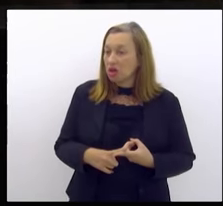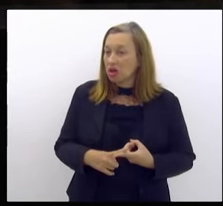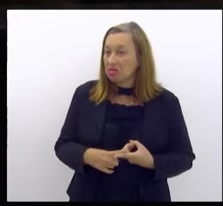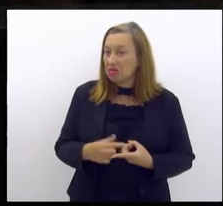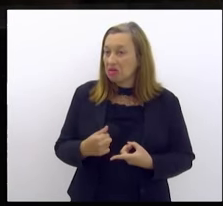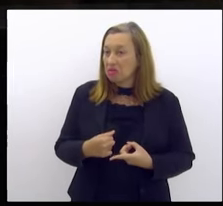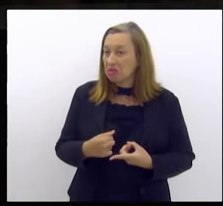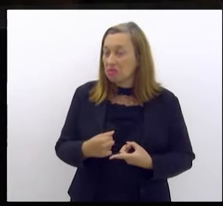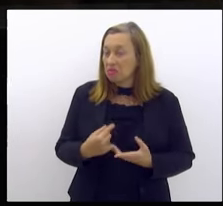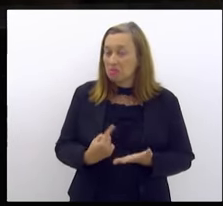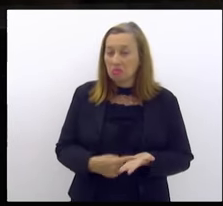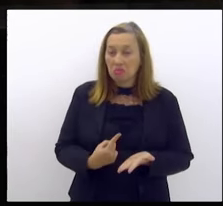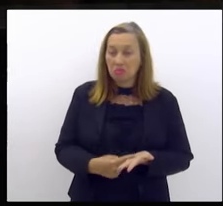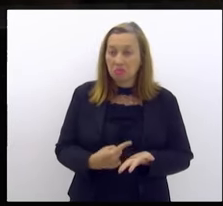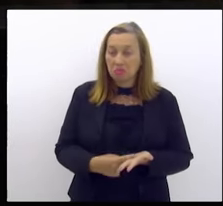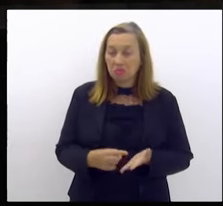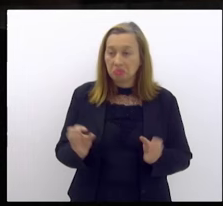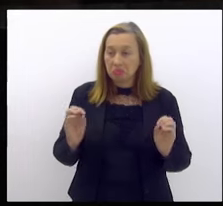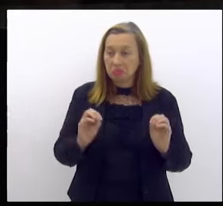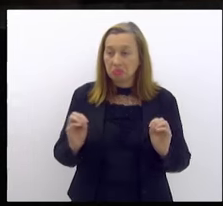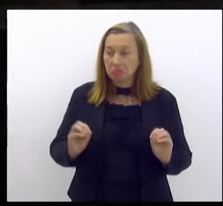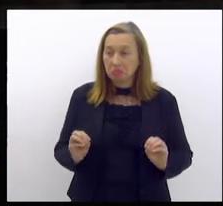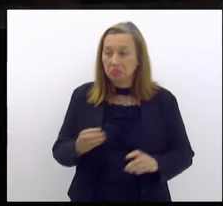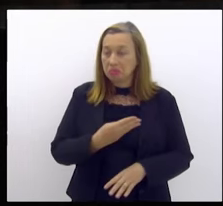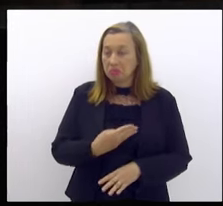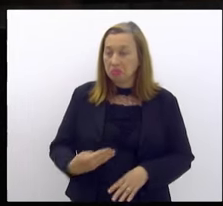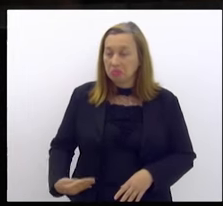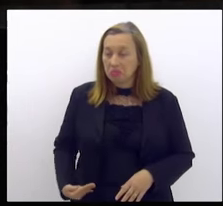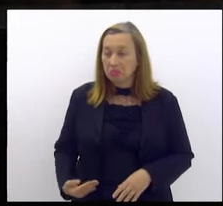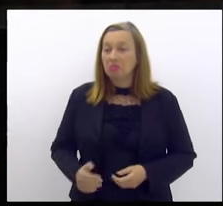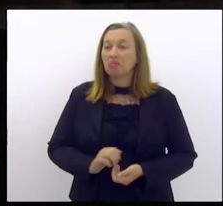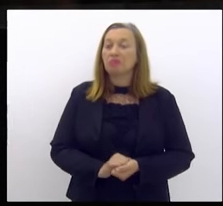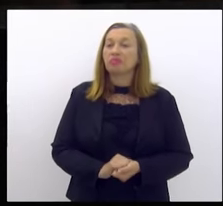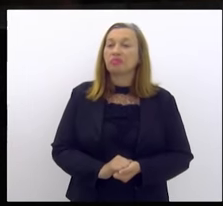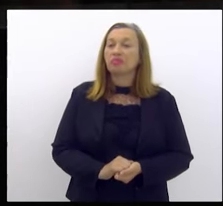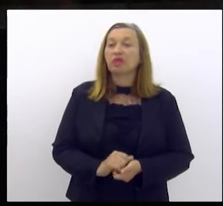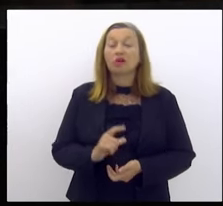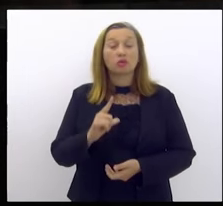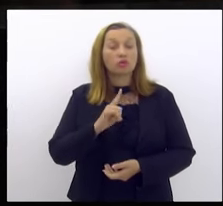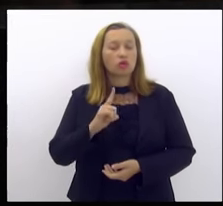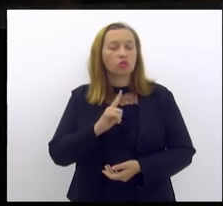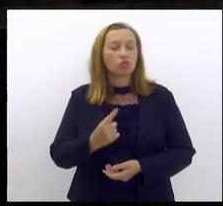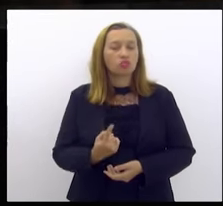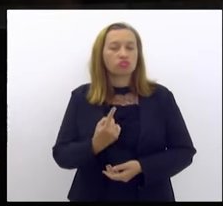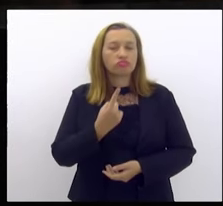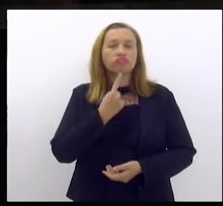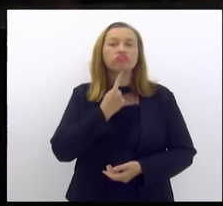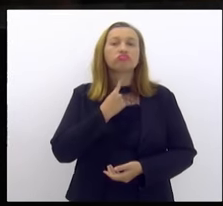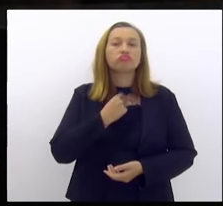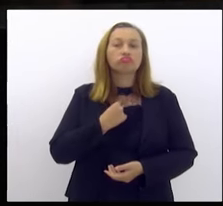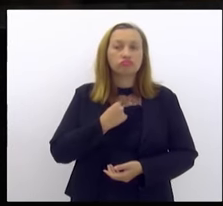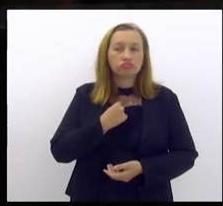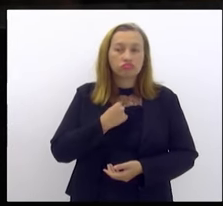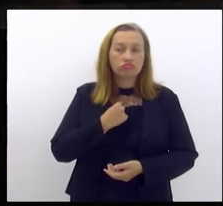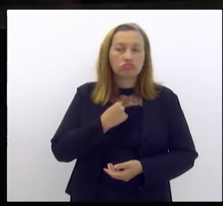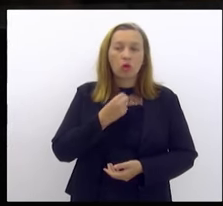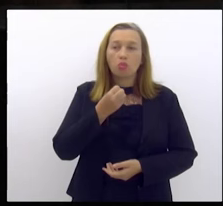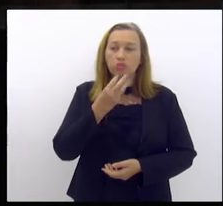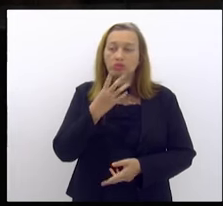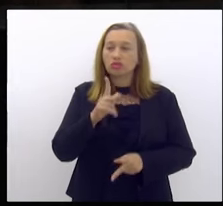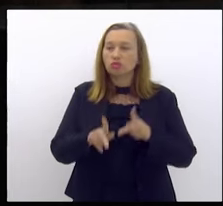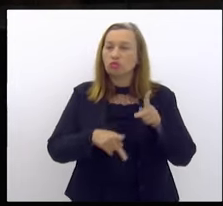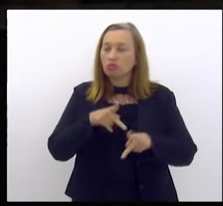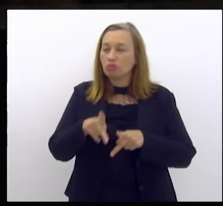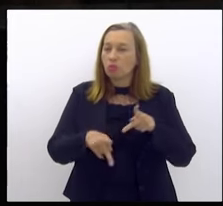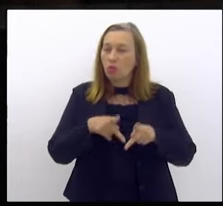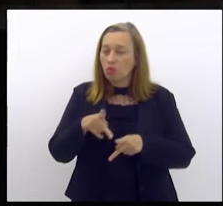nenhuma combinação com o governador sobre nada. Eu tenho um desejo, a bem do povo